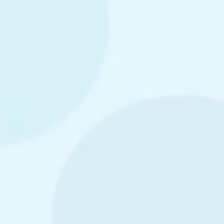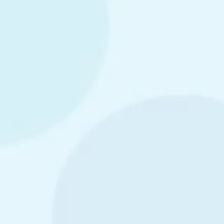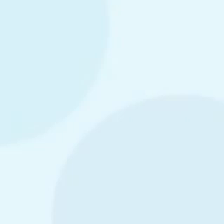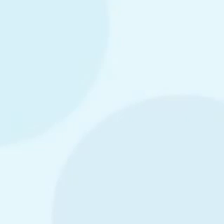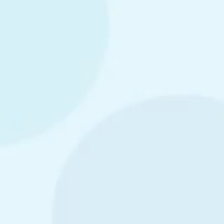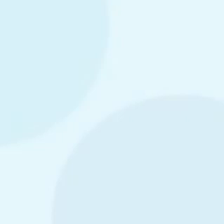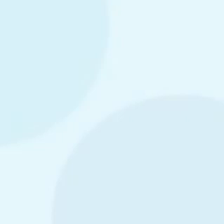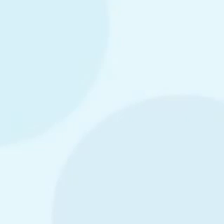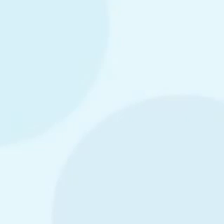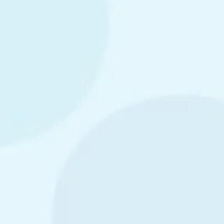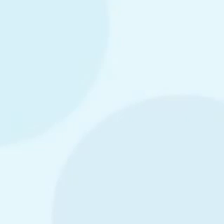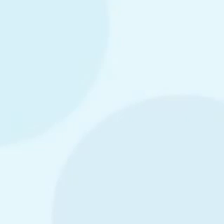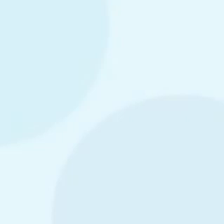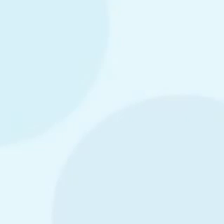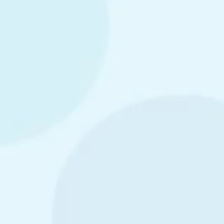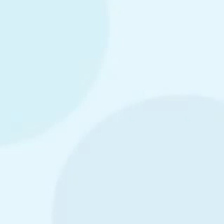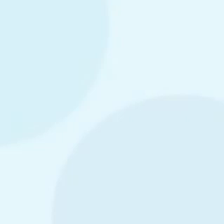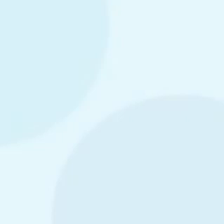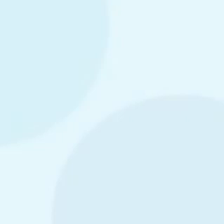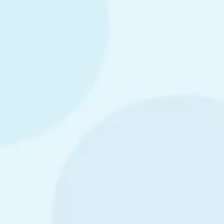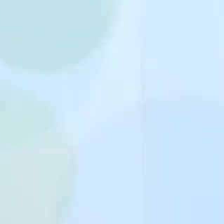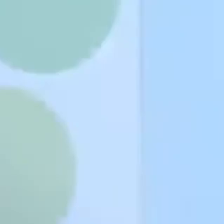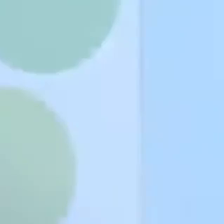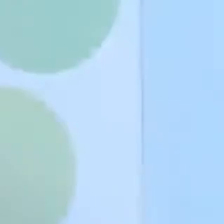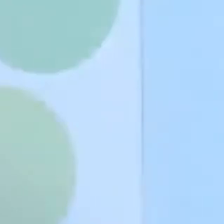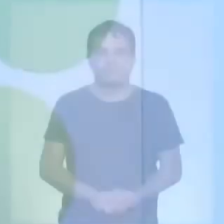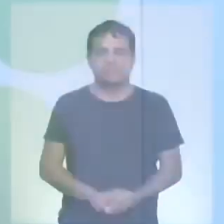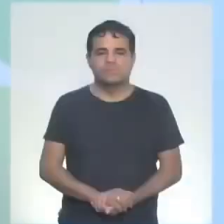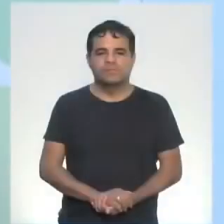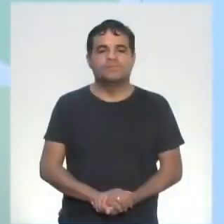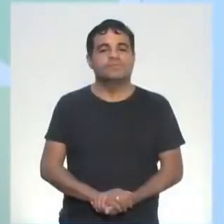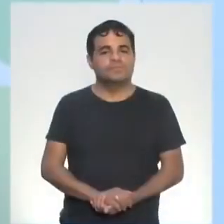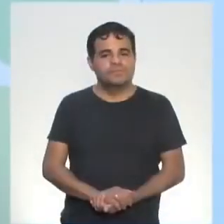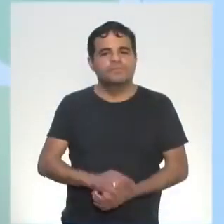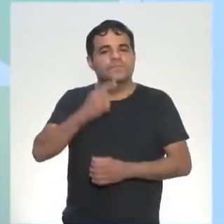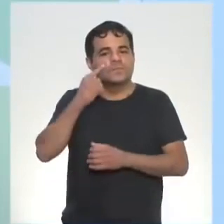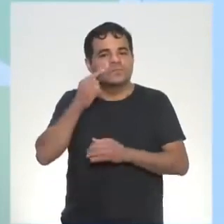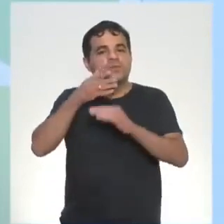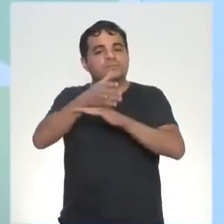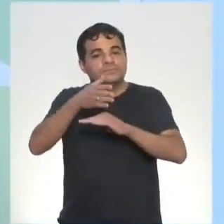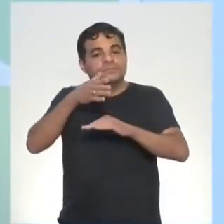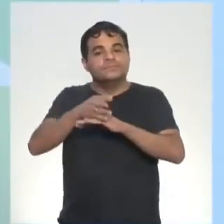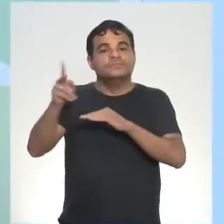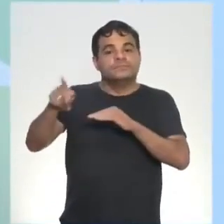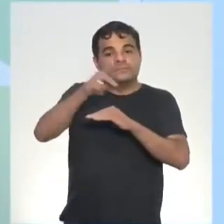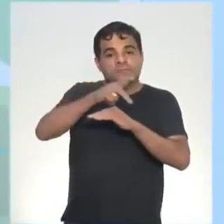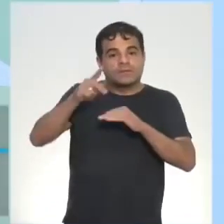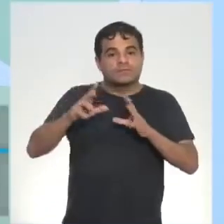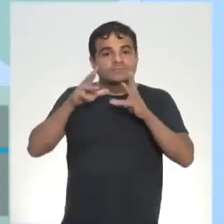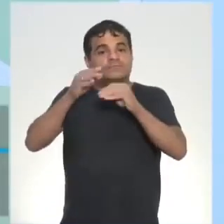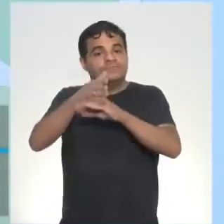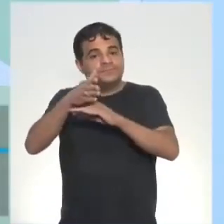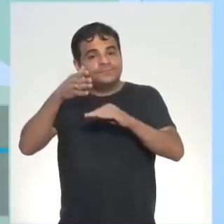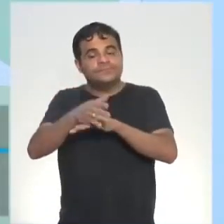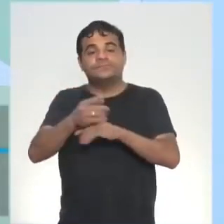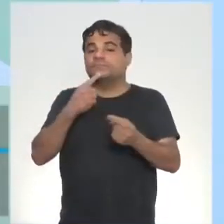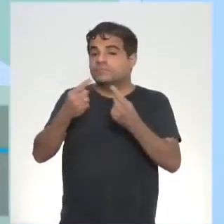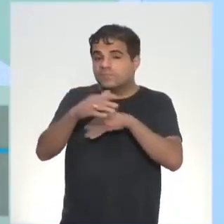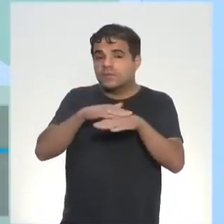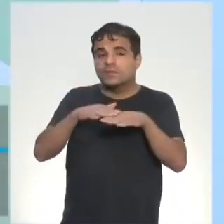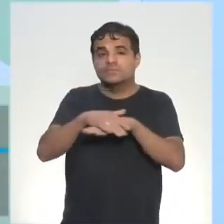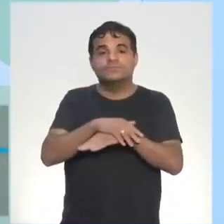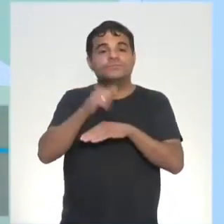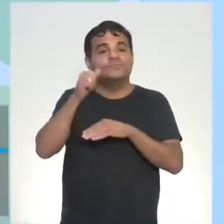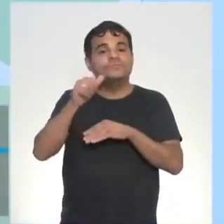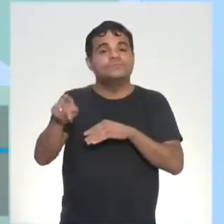all they want. We dance, we dance, we Olha a participação dos nossos professores aqui falando com a gente. Aqui a